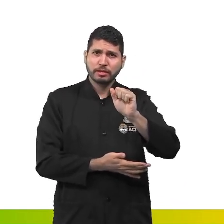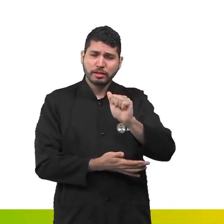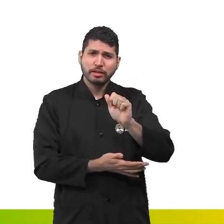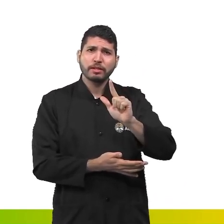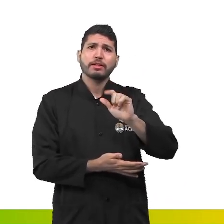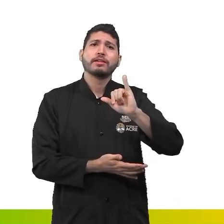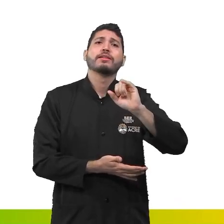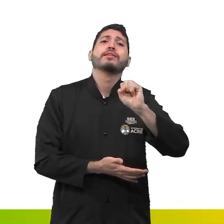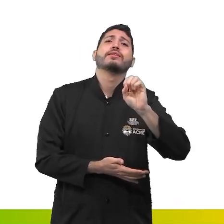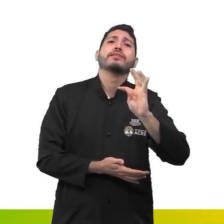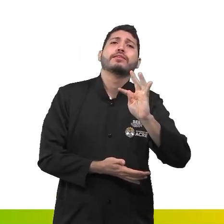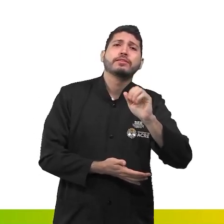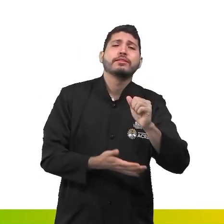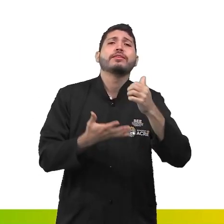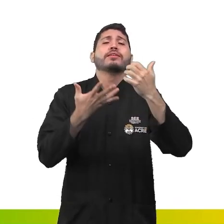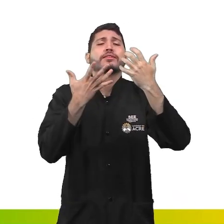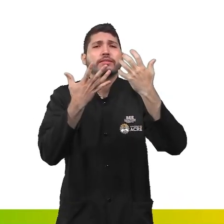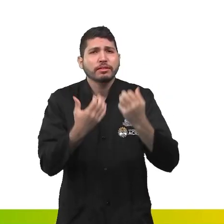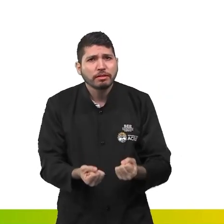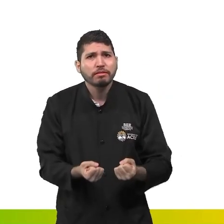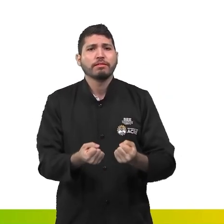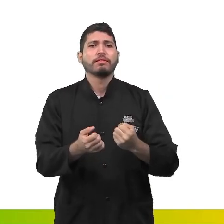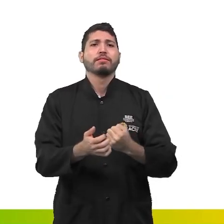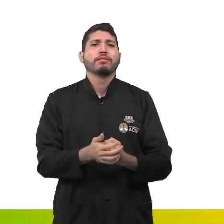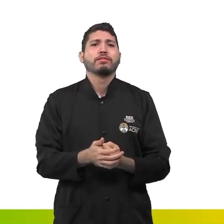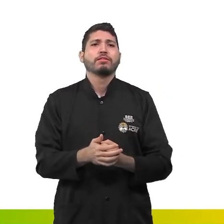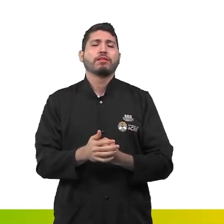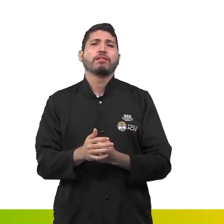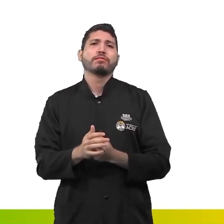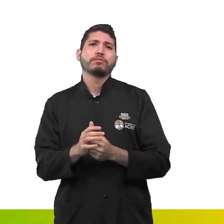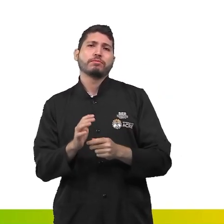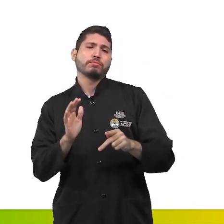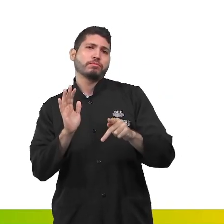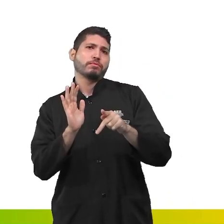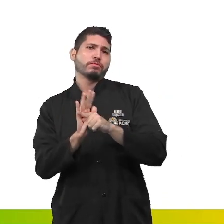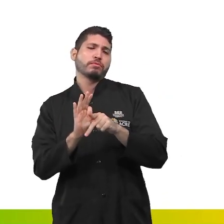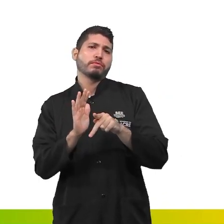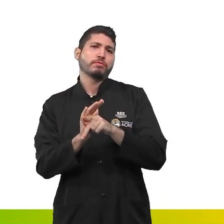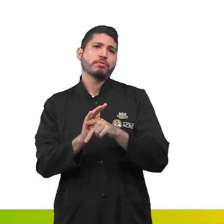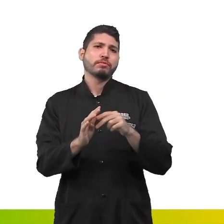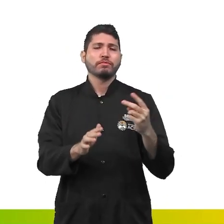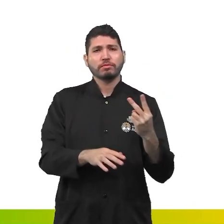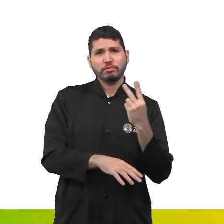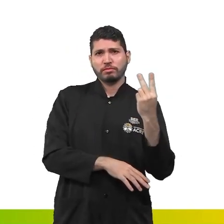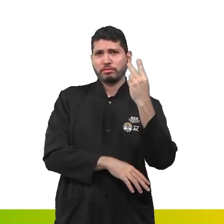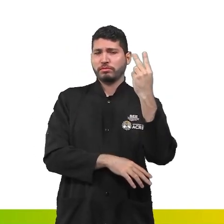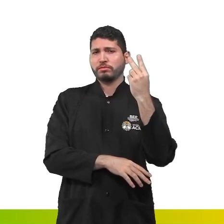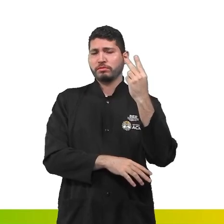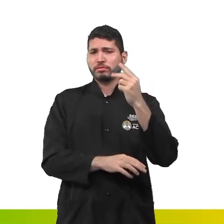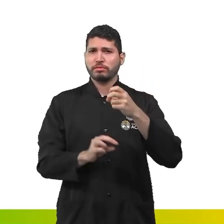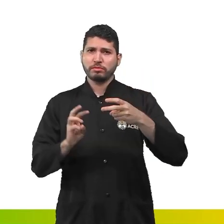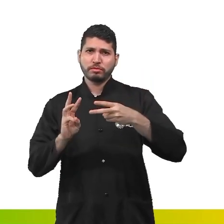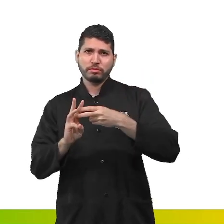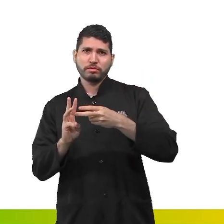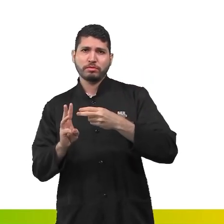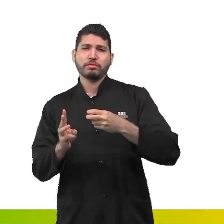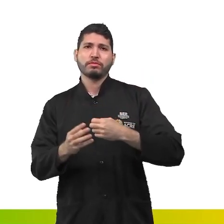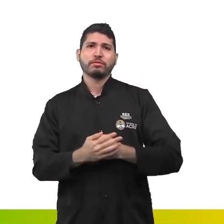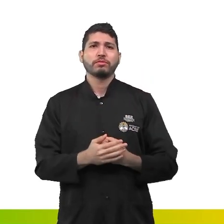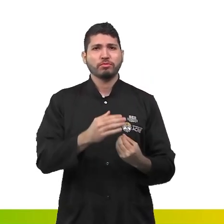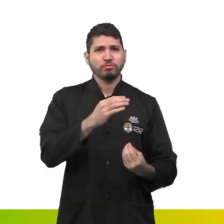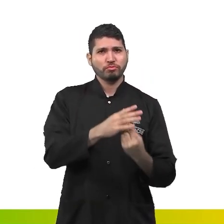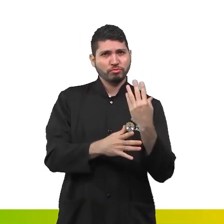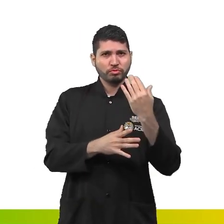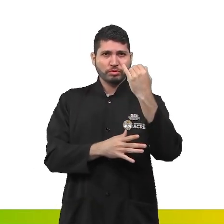diversidade cultural dos povos indígenas, dos povos nativos, dando origem a ideias